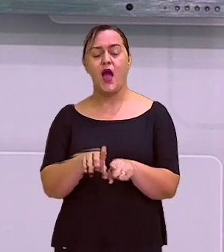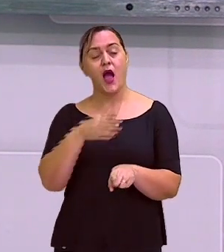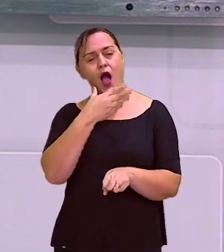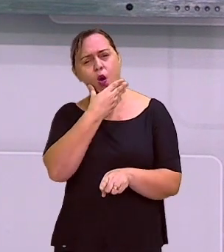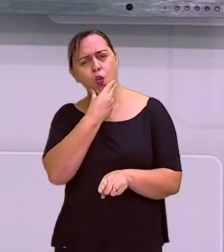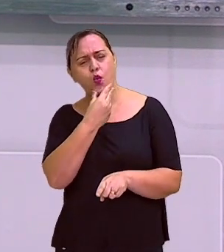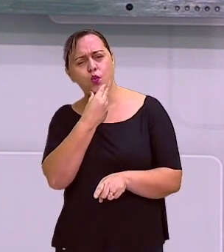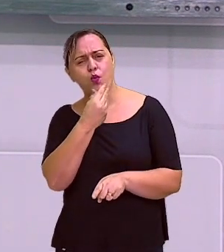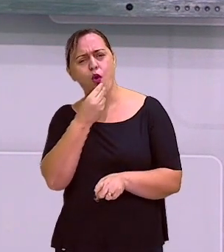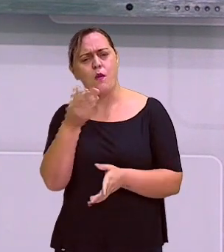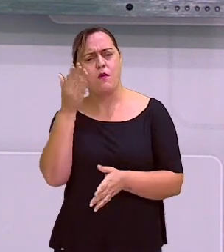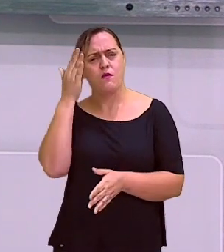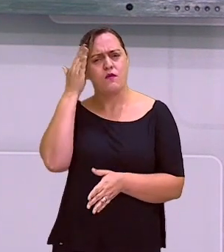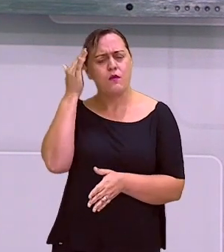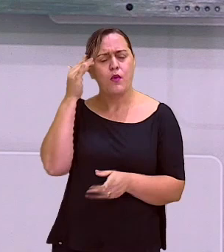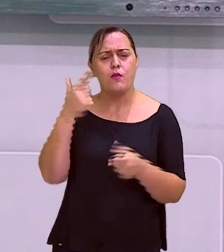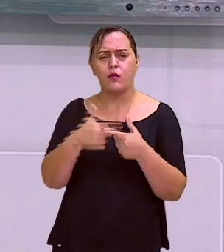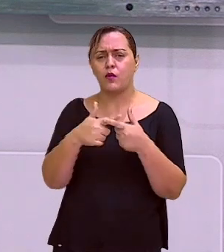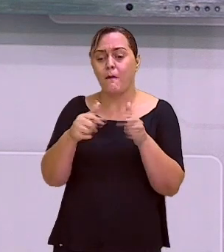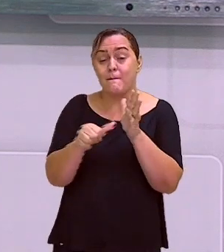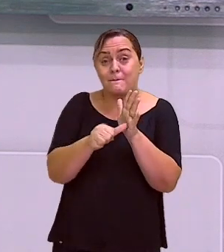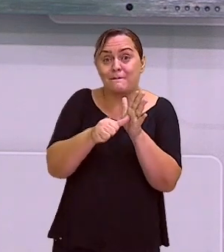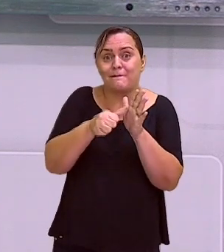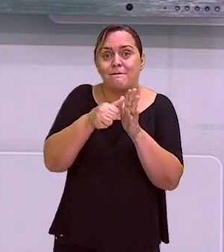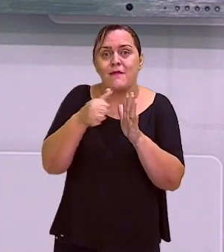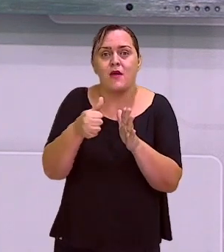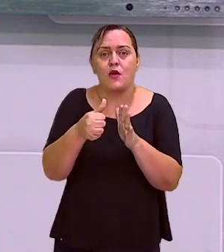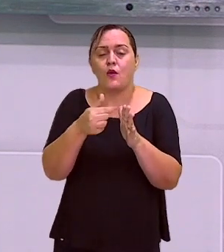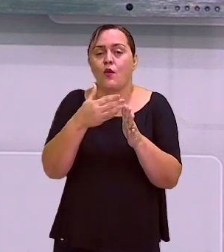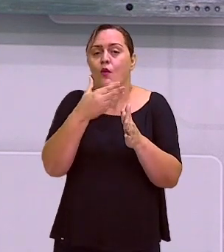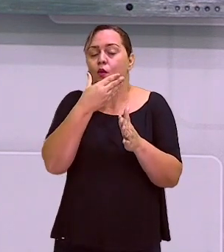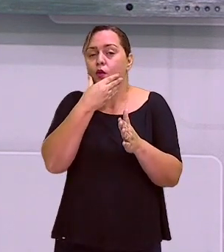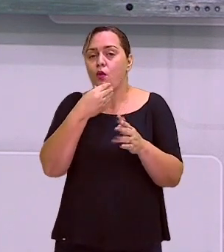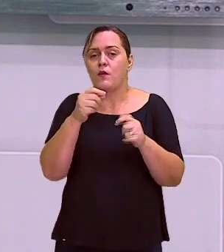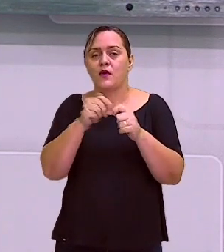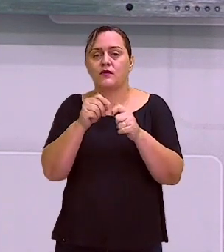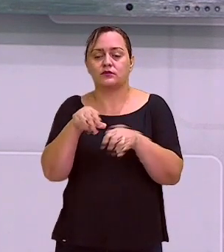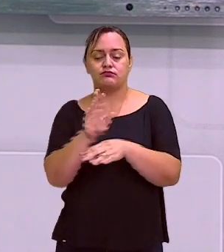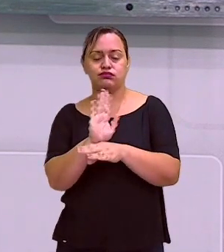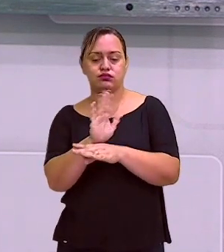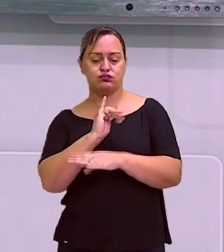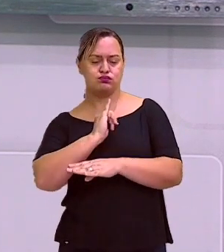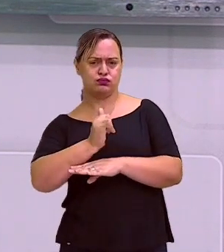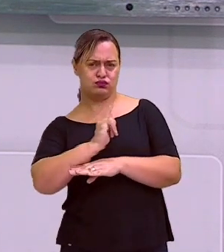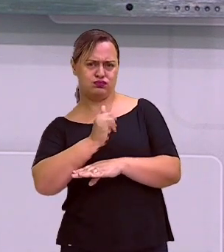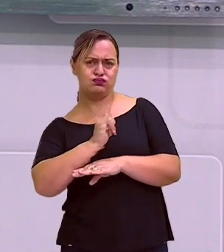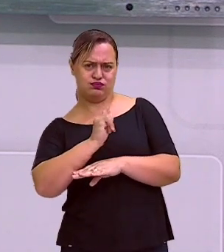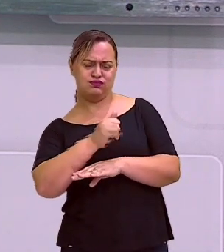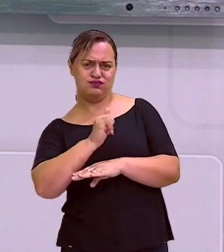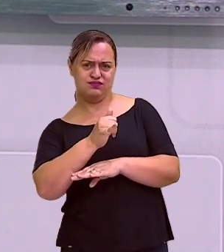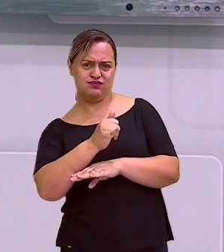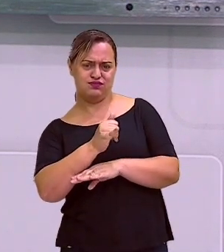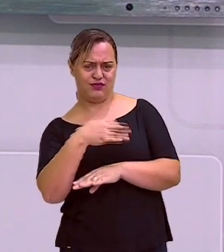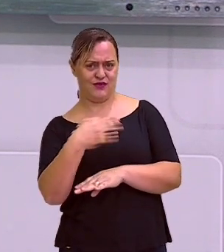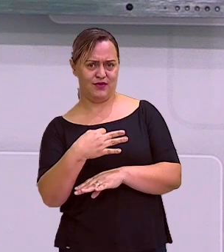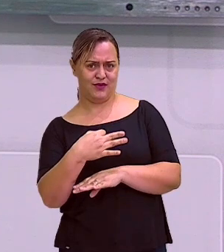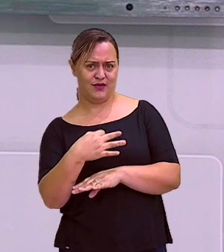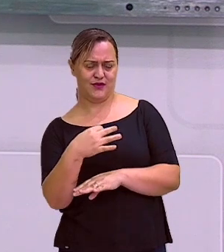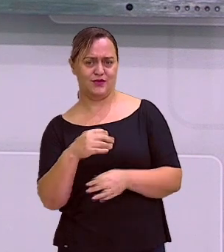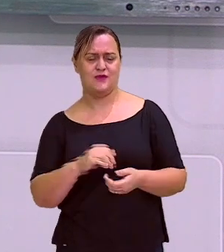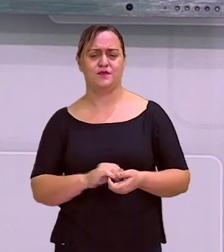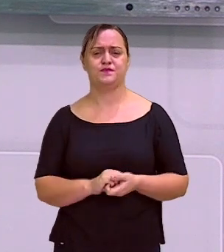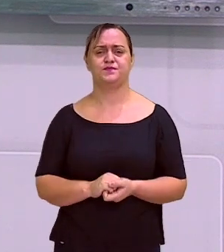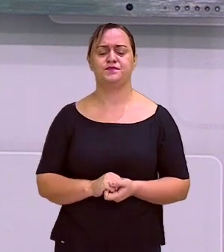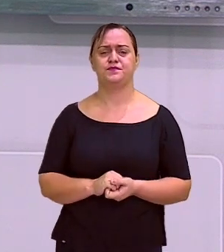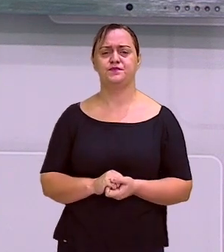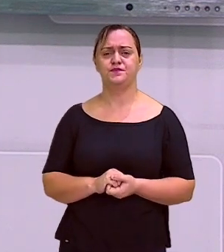se tornou o primeiro cineasta a produzir documentários. Quando você assiste um filme, você consegue ver isso? Não,